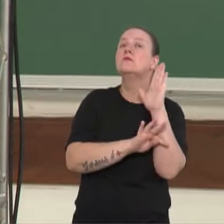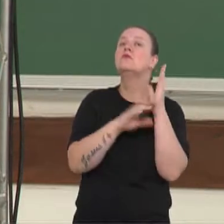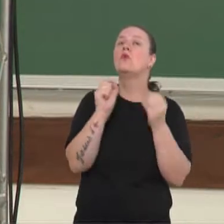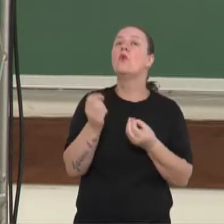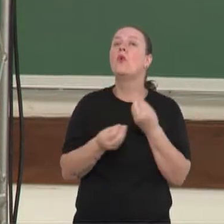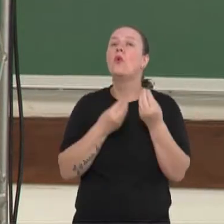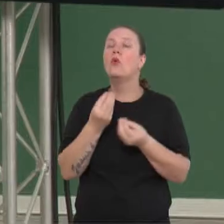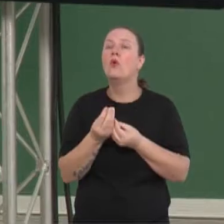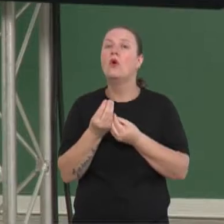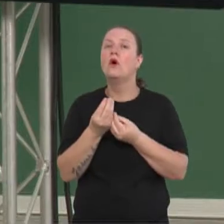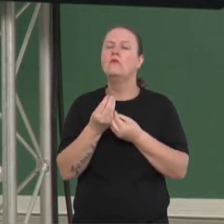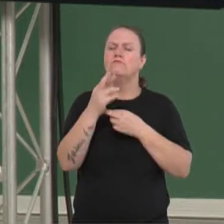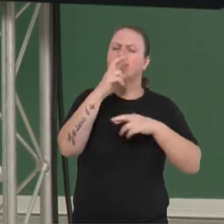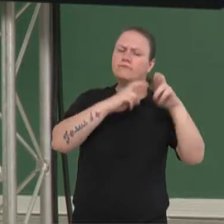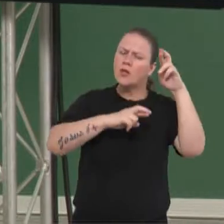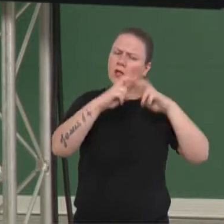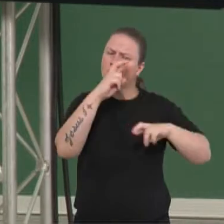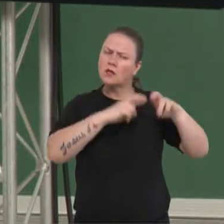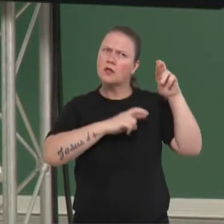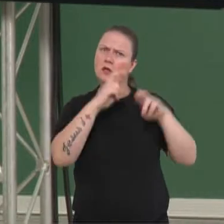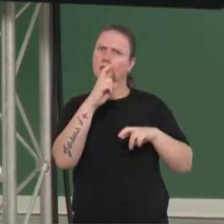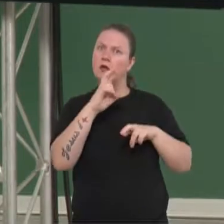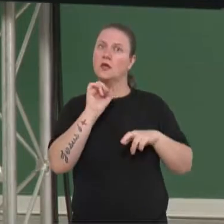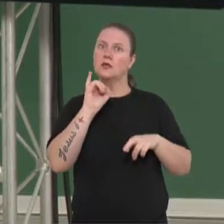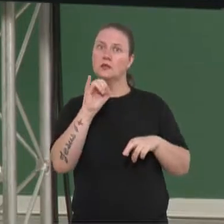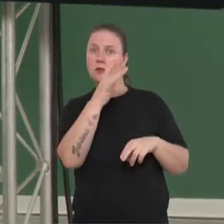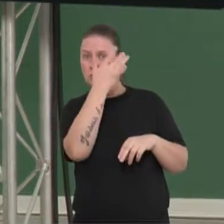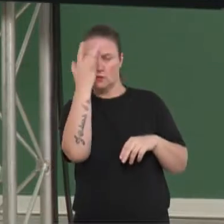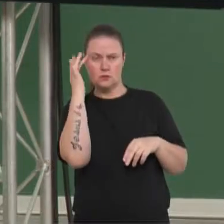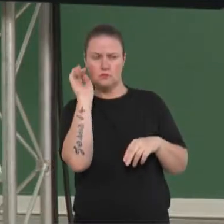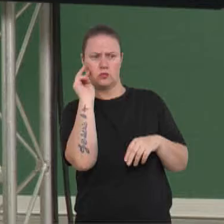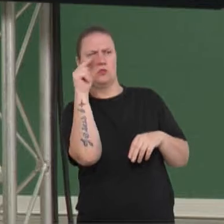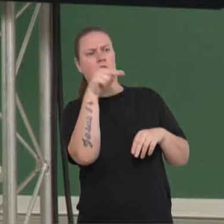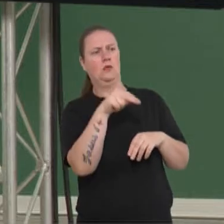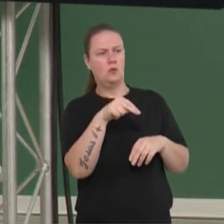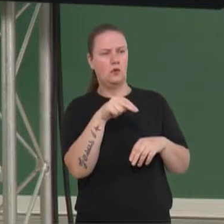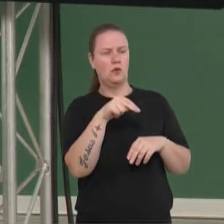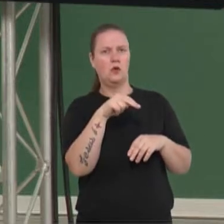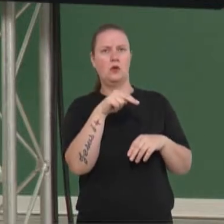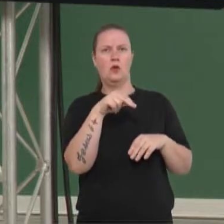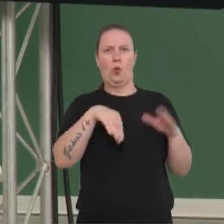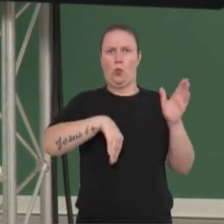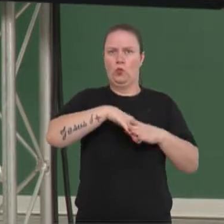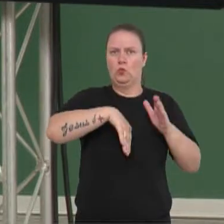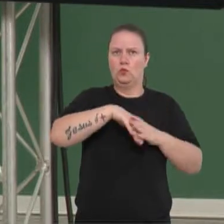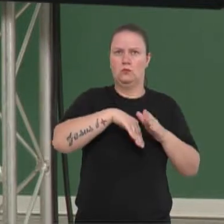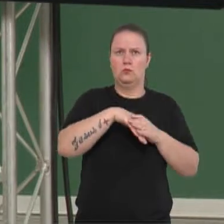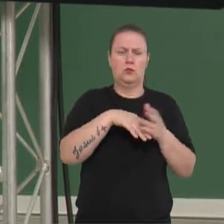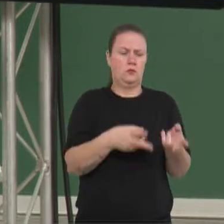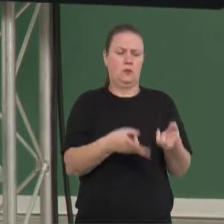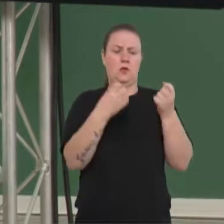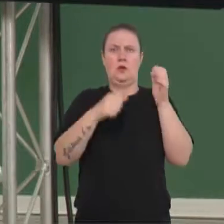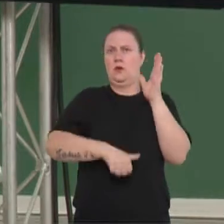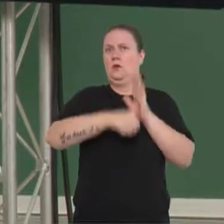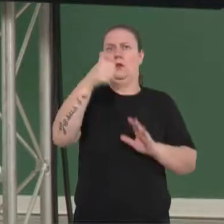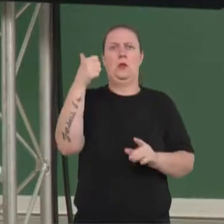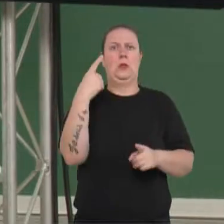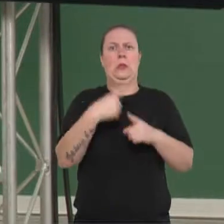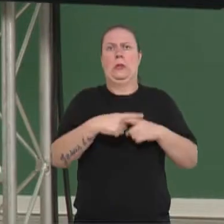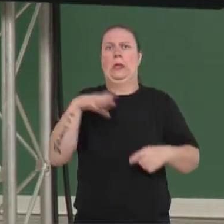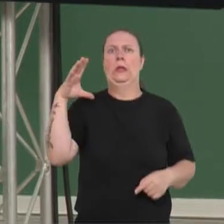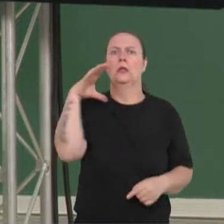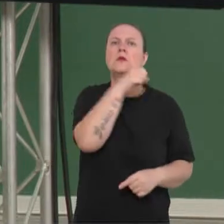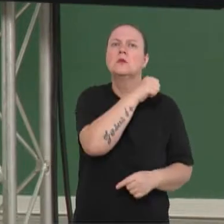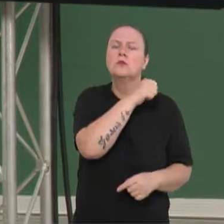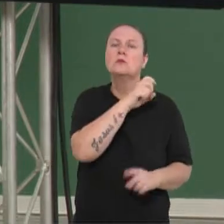porque quem está lendo uma partida de futebol, ele não consegue perceber no primeiro momento todos esses